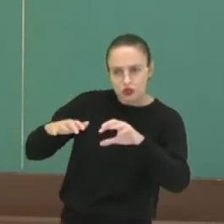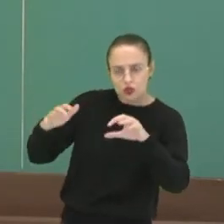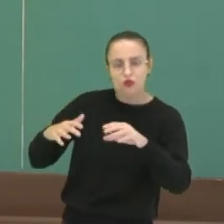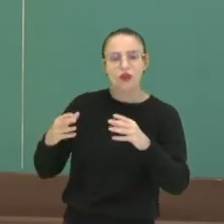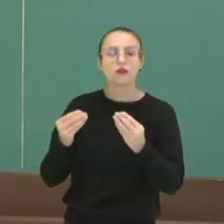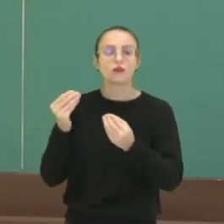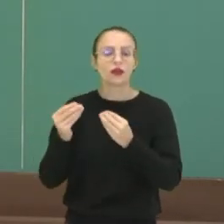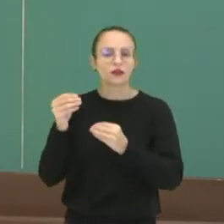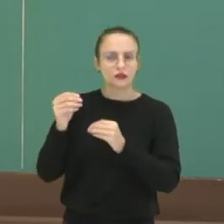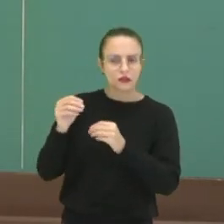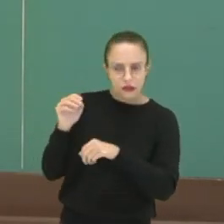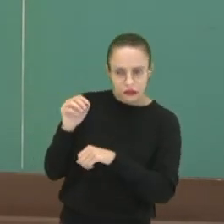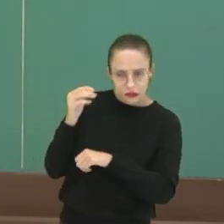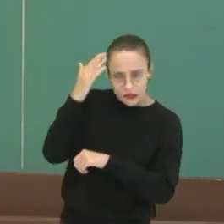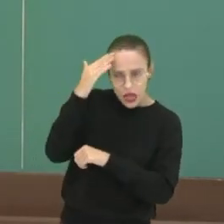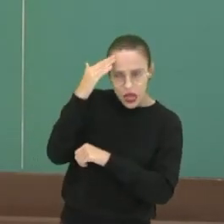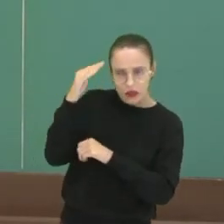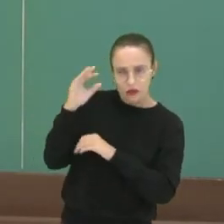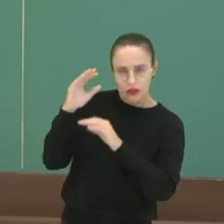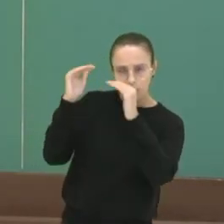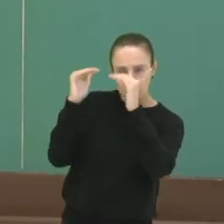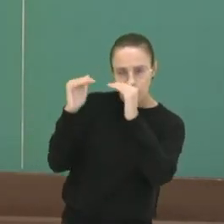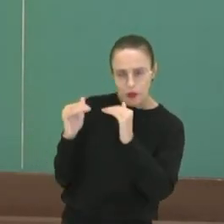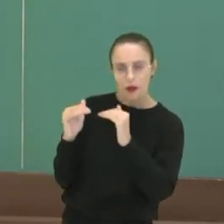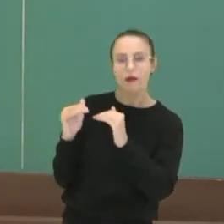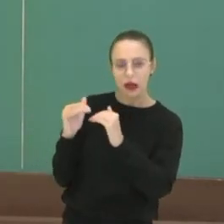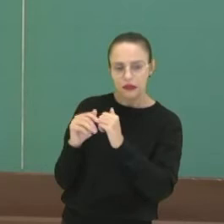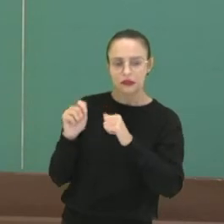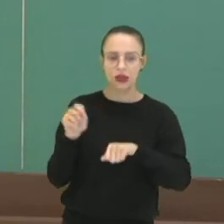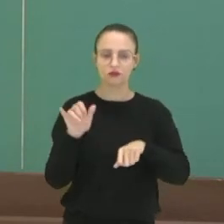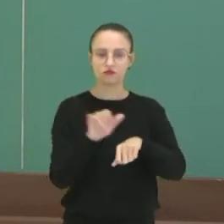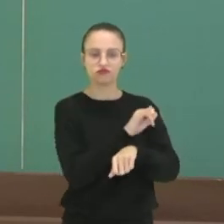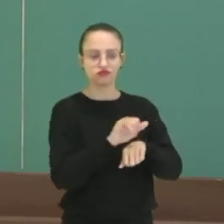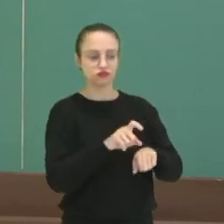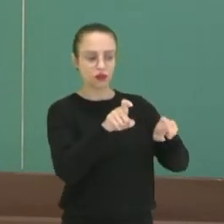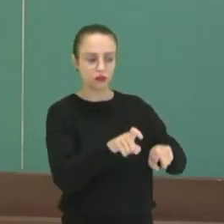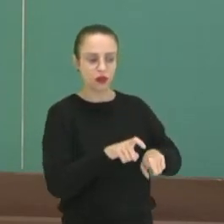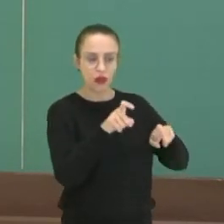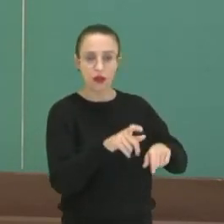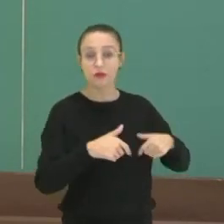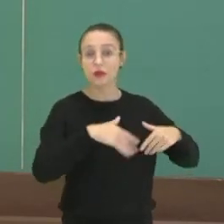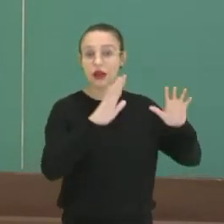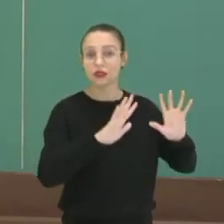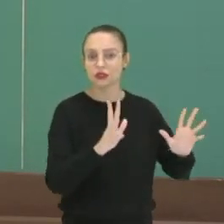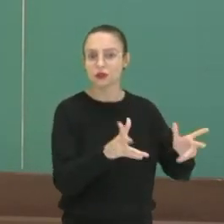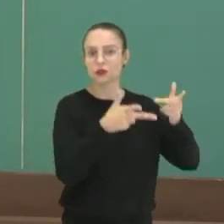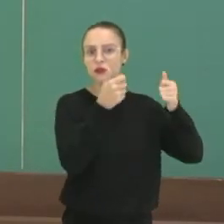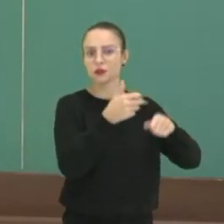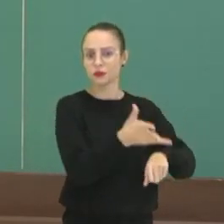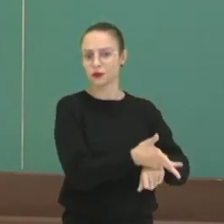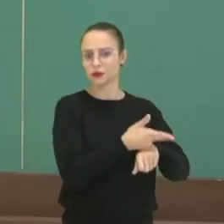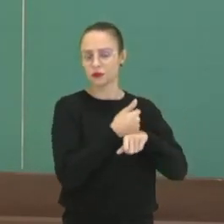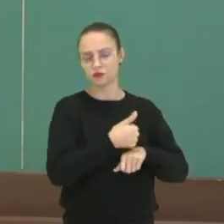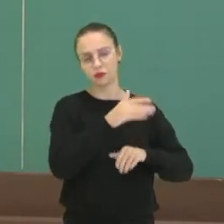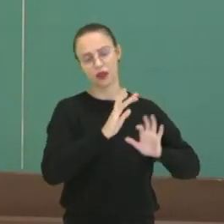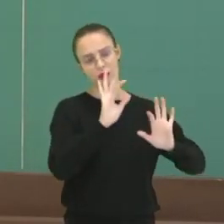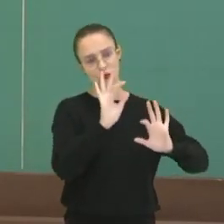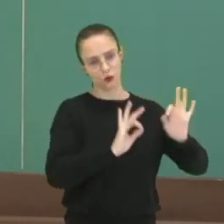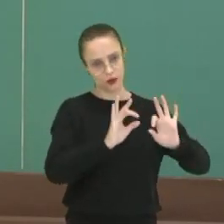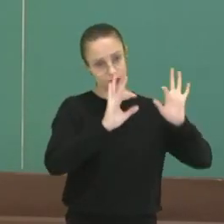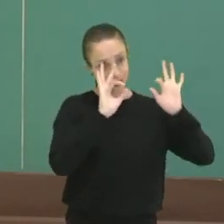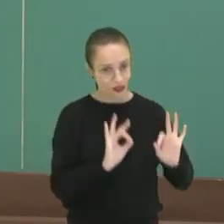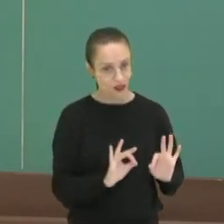para que eles possam desenvolver a atividade da agricultura de forma mais organizada, de forma mais